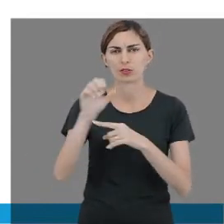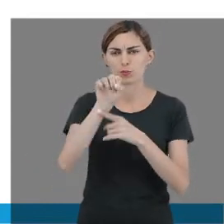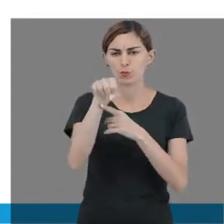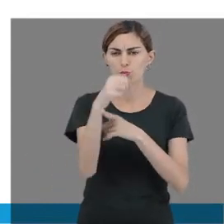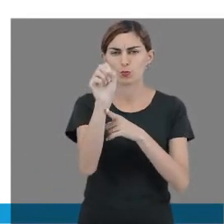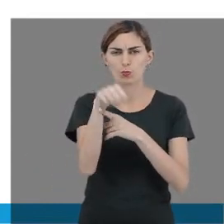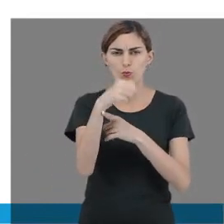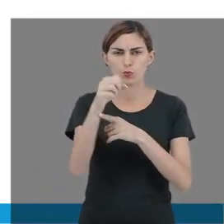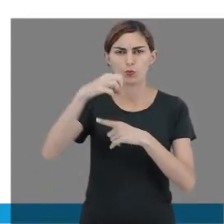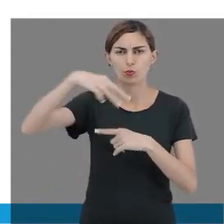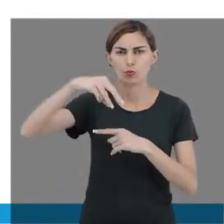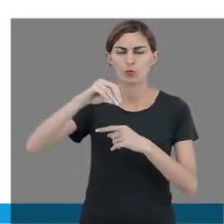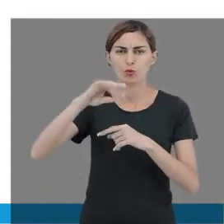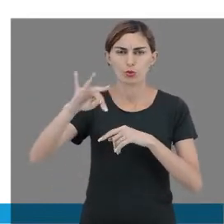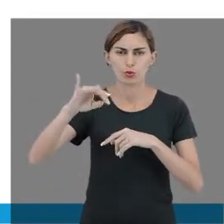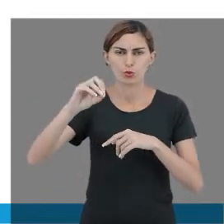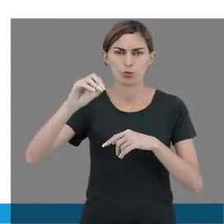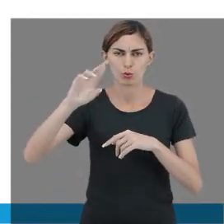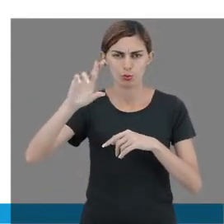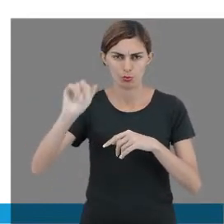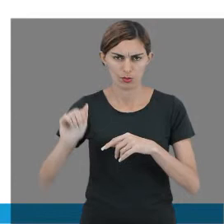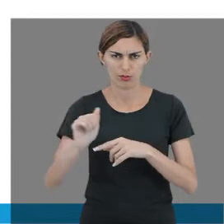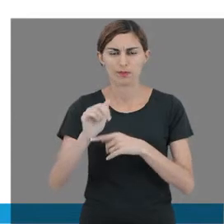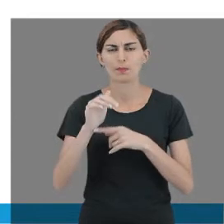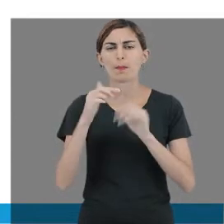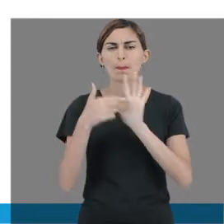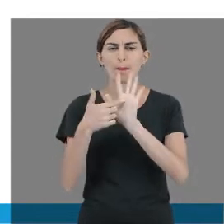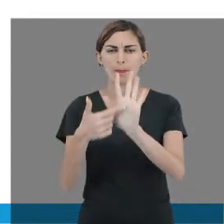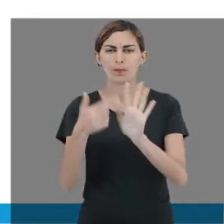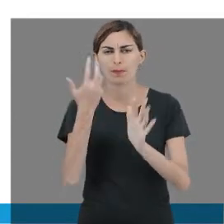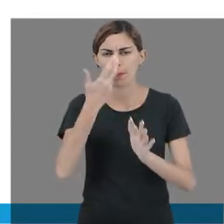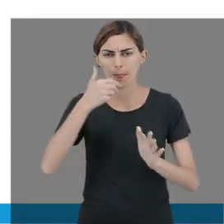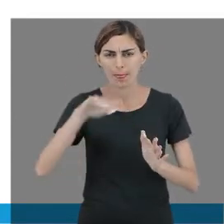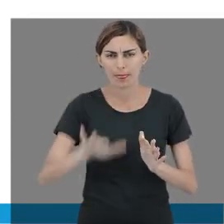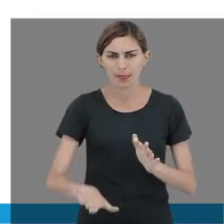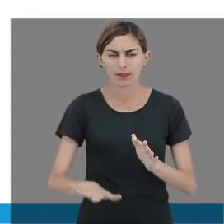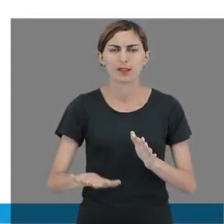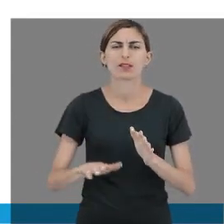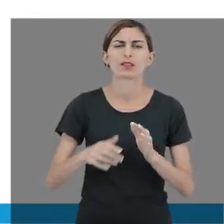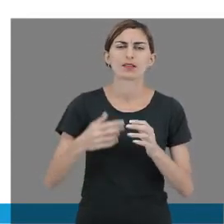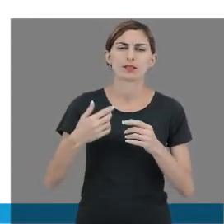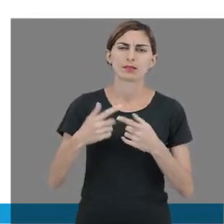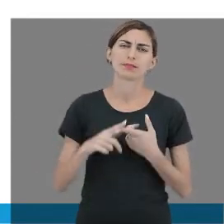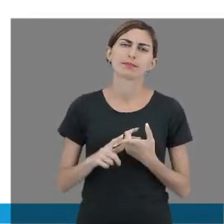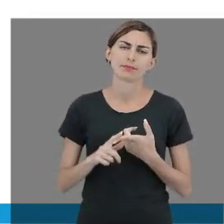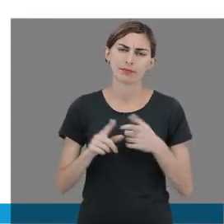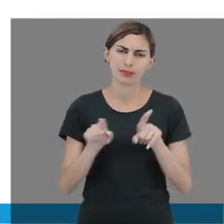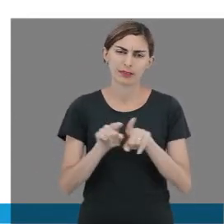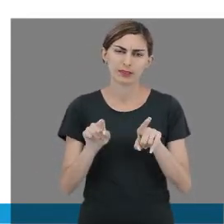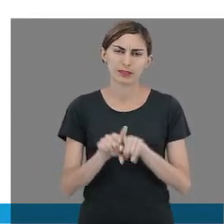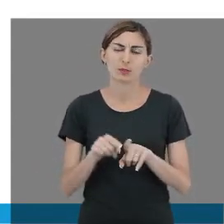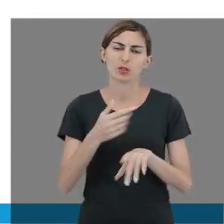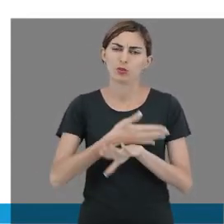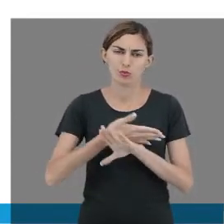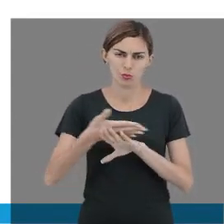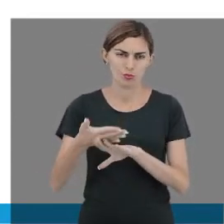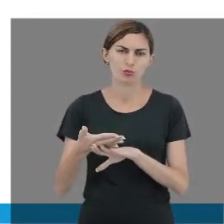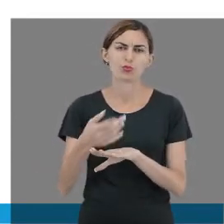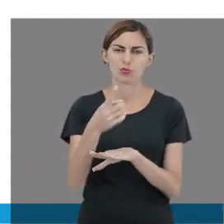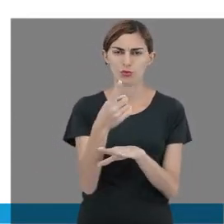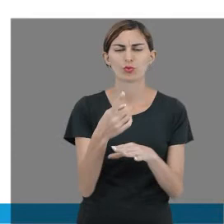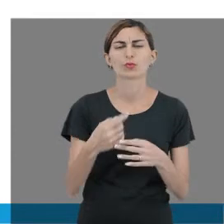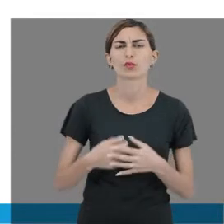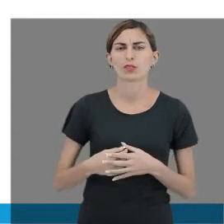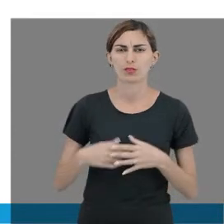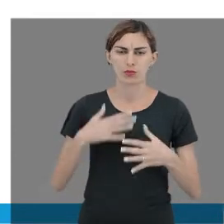aqui é foto de internet, de livro, mostrando uma criança que teve um sofrimento cerebral e com essa postura típica, inflexão de membro superior, extensão